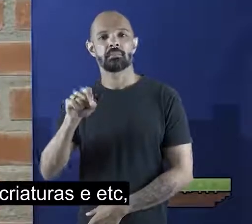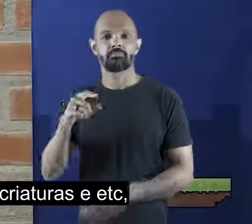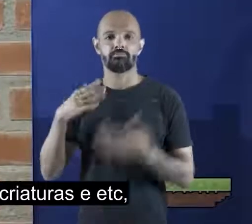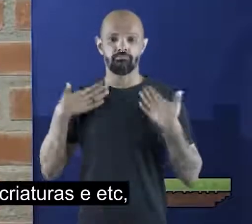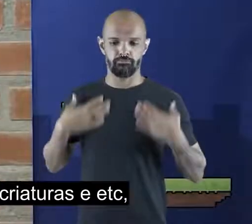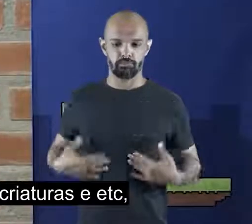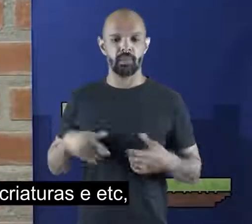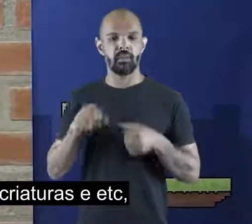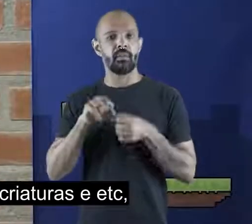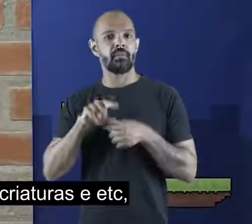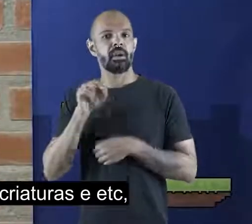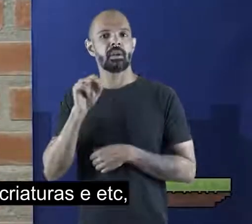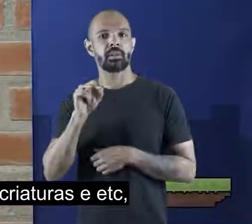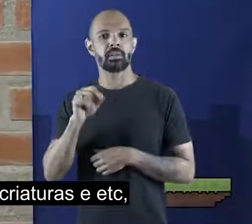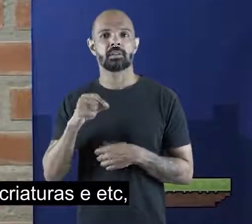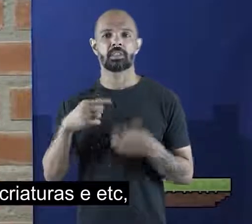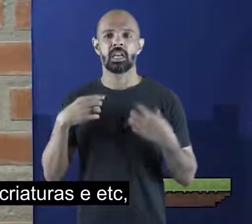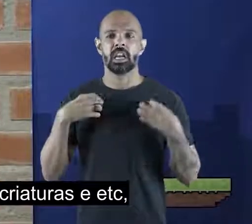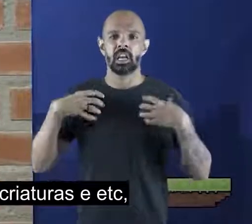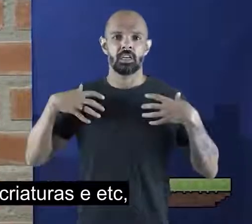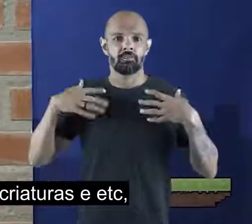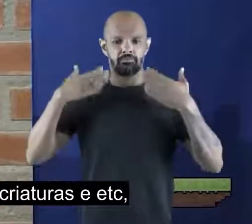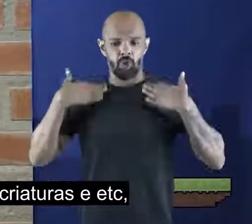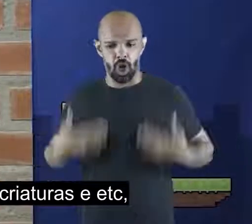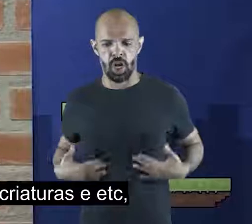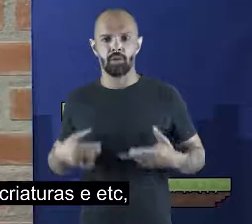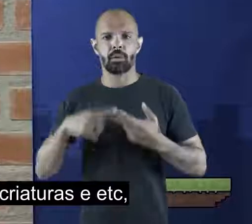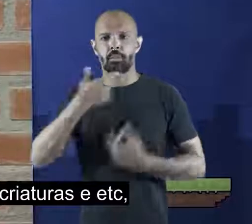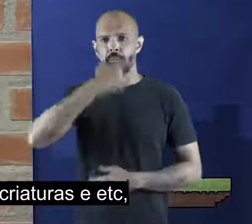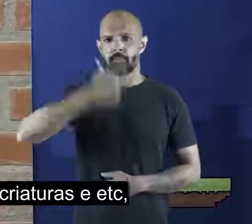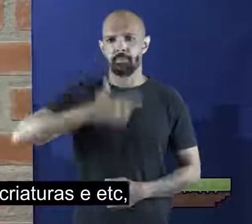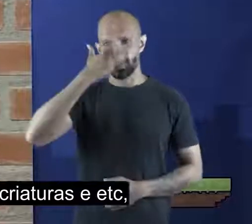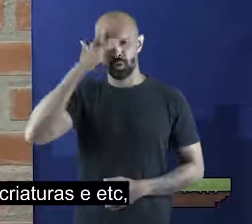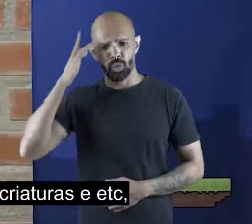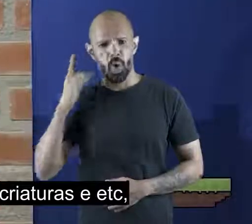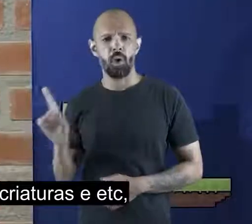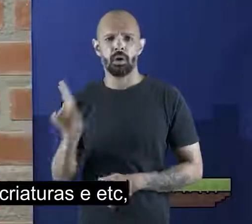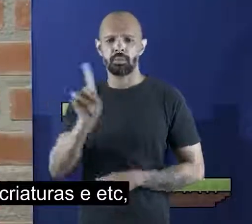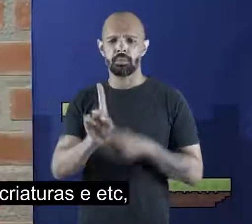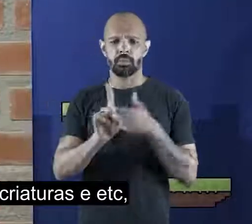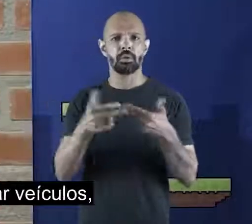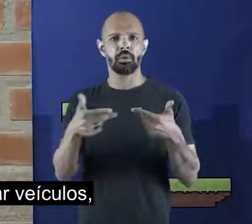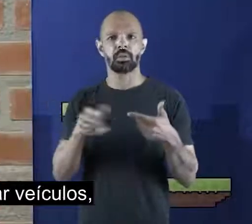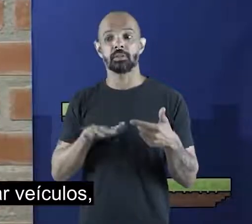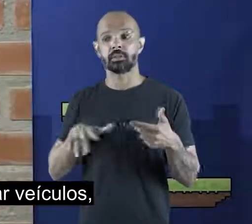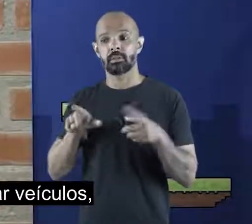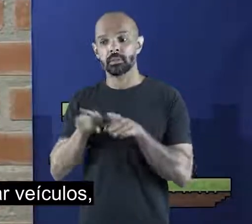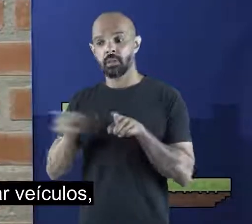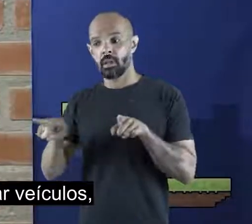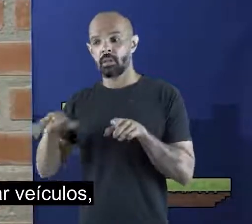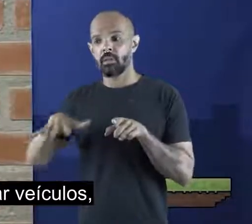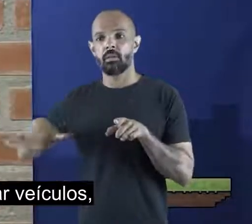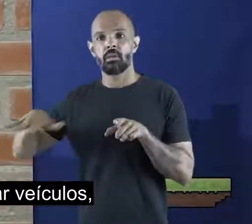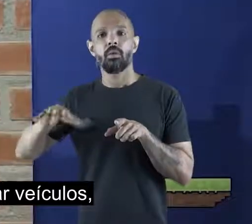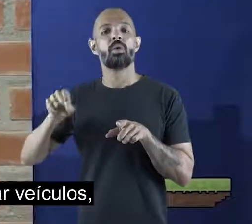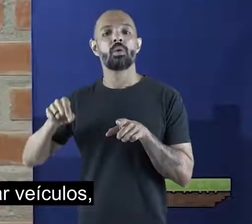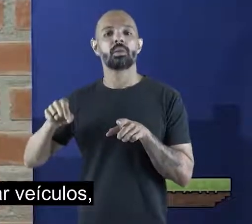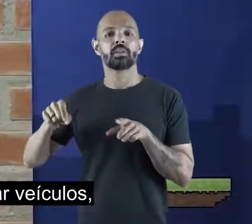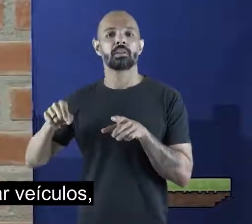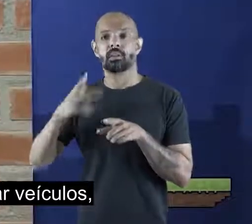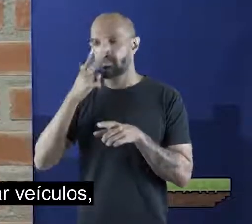modelador orgânico que vai fazer criaturas, pessoas, personagens, etc. E é o que a gente tem do cara que faz o hard